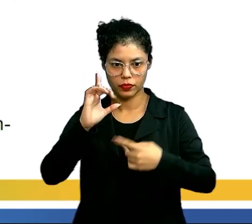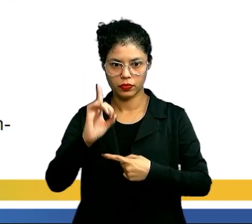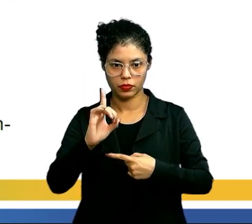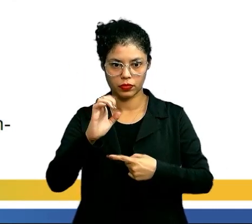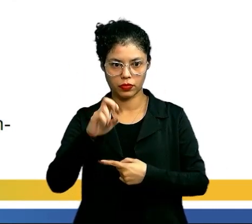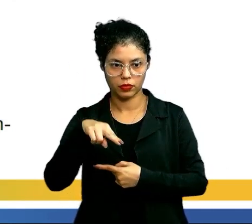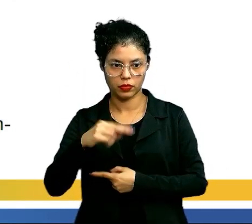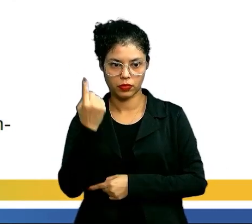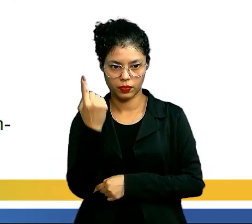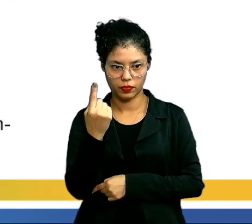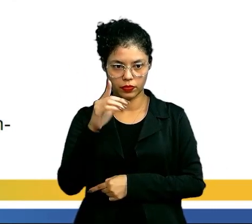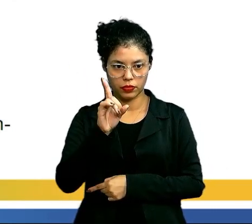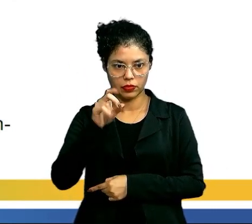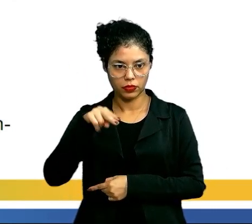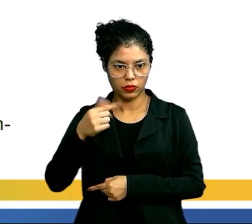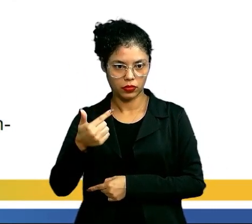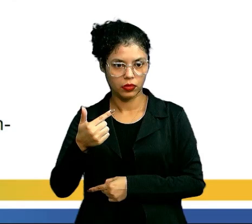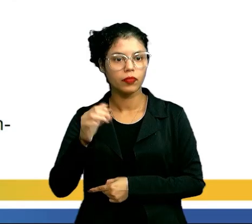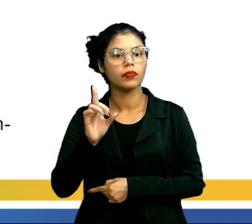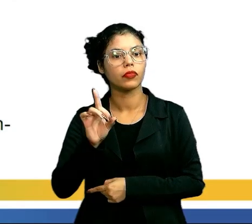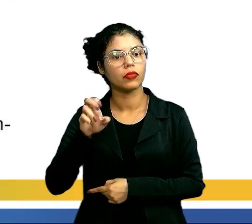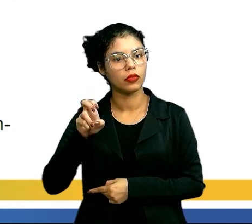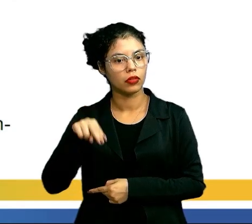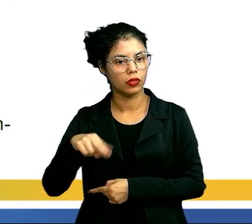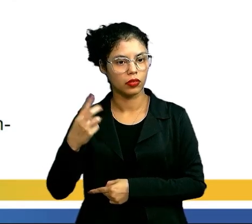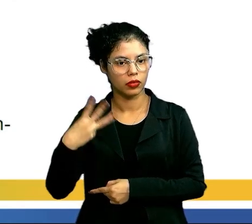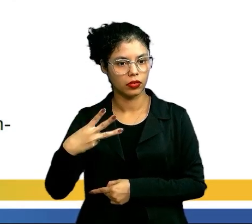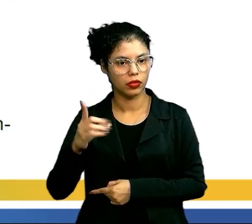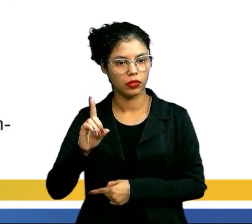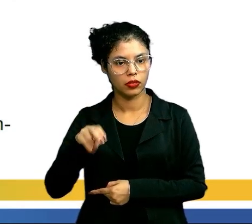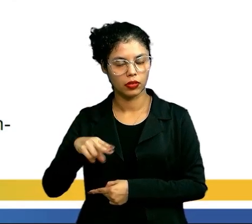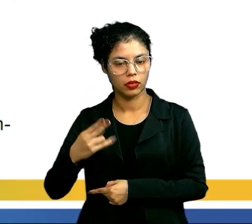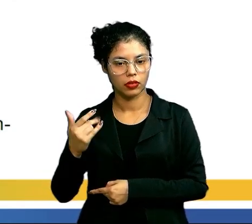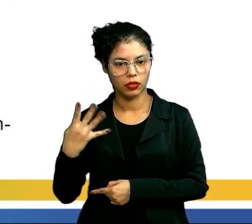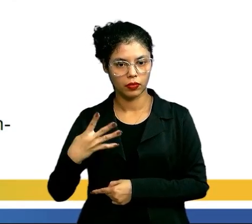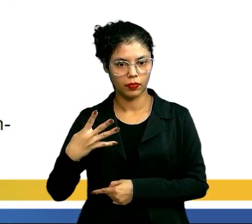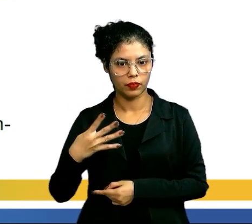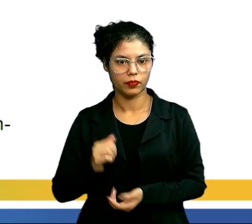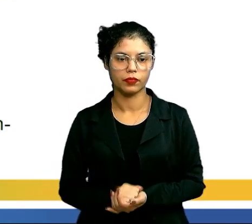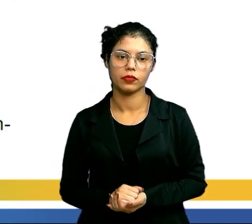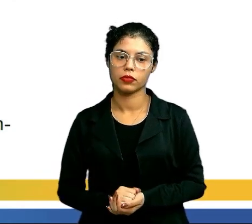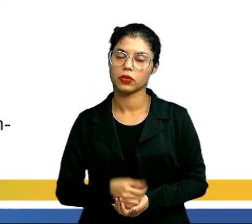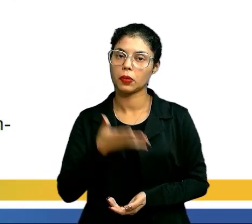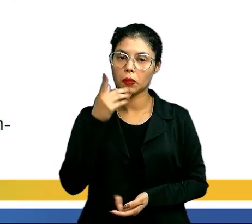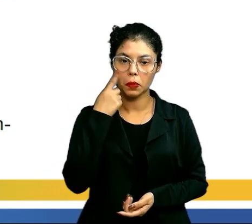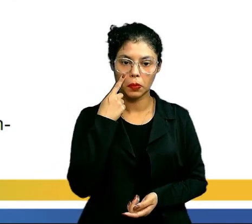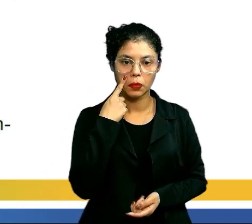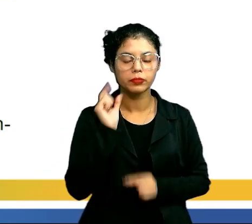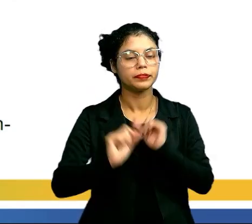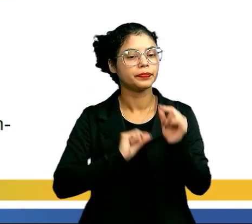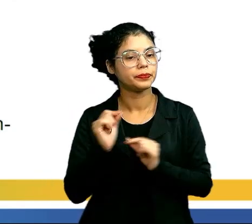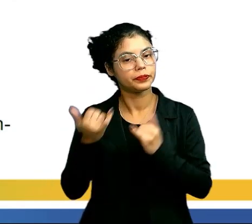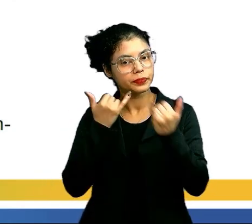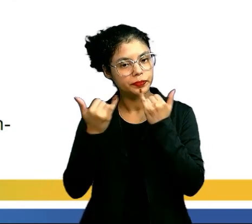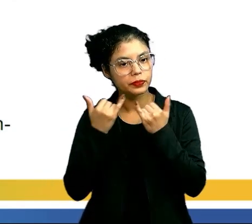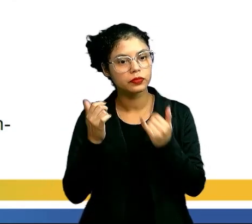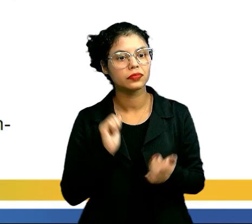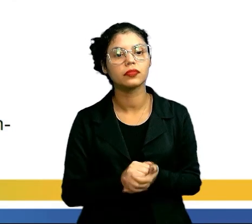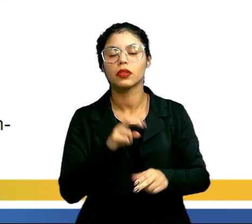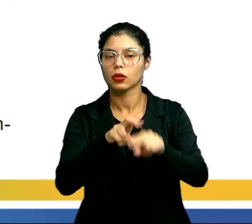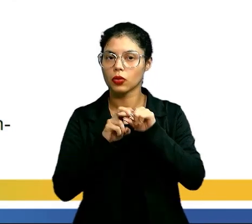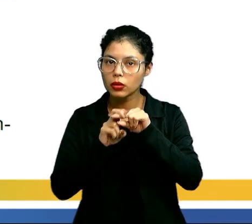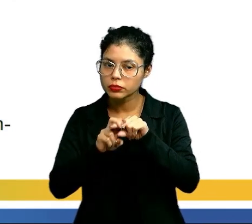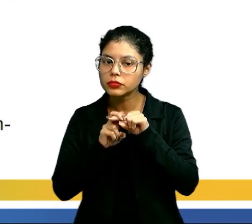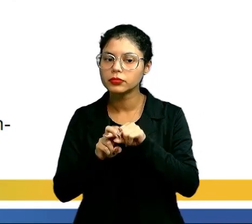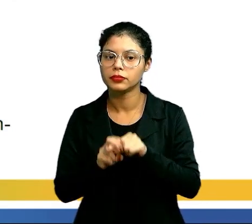sorotipos: DEN1, DEN2, né, DEN3 e DEN4. Então, pessoal, olha só que informação importante. É por